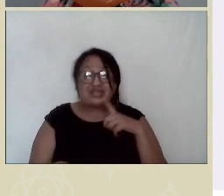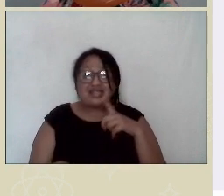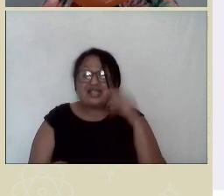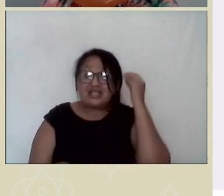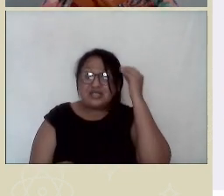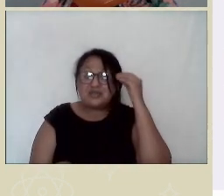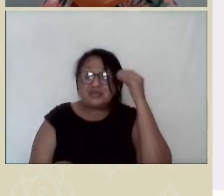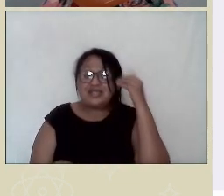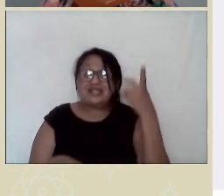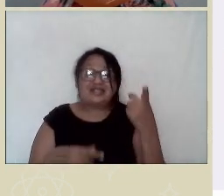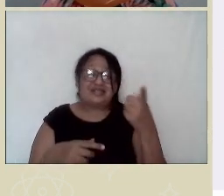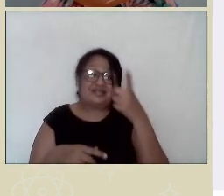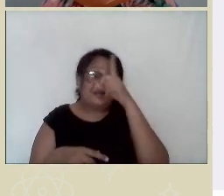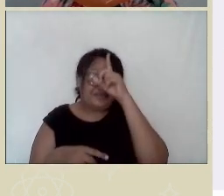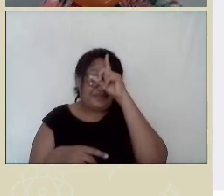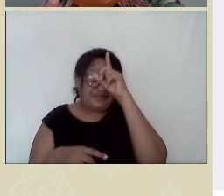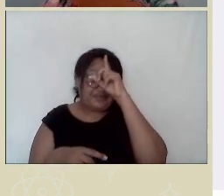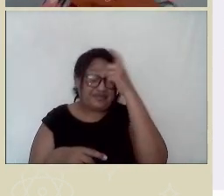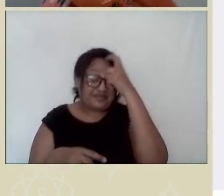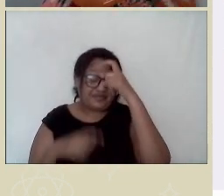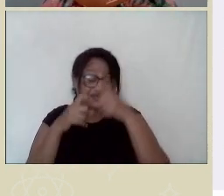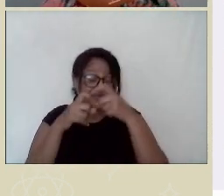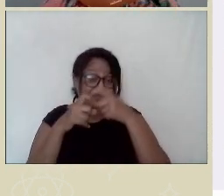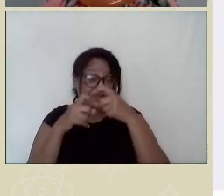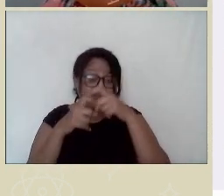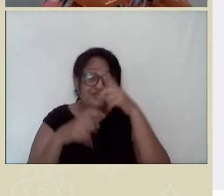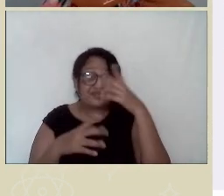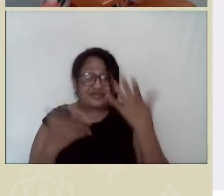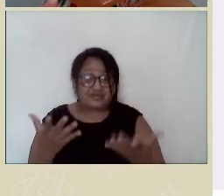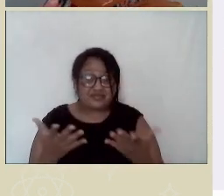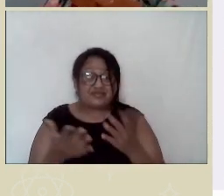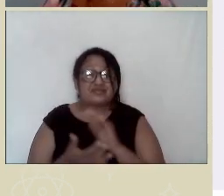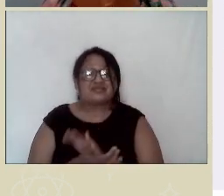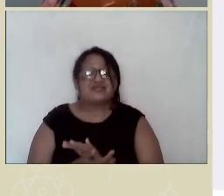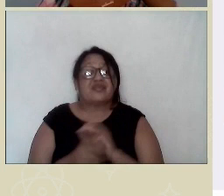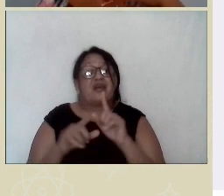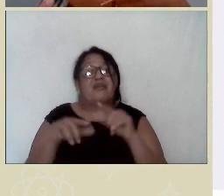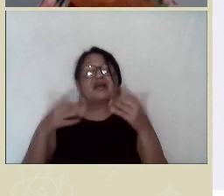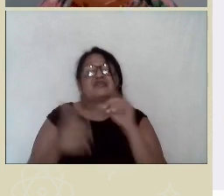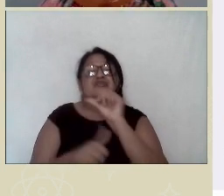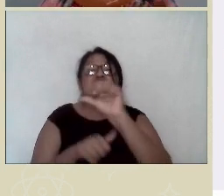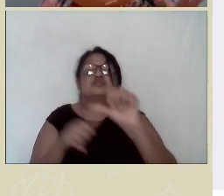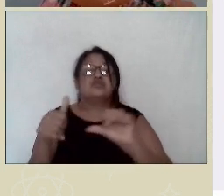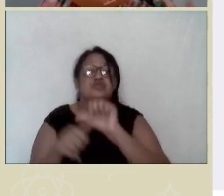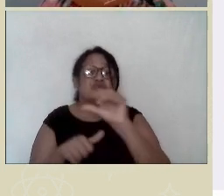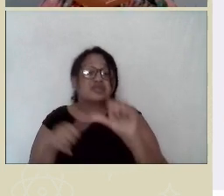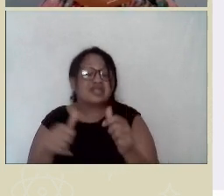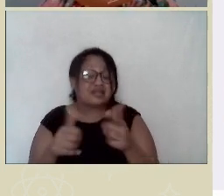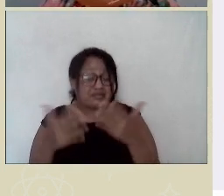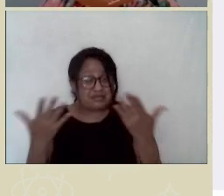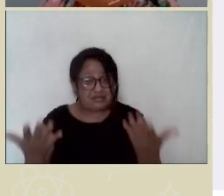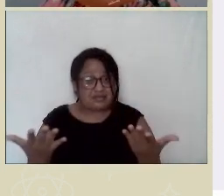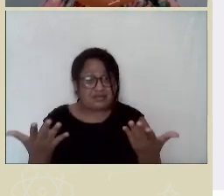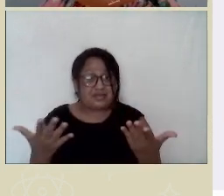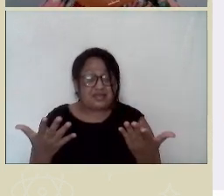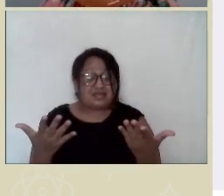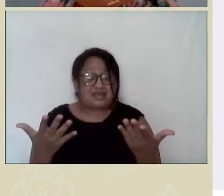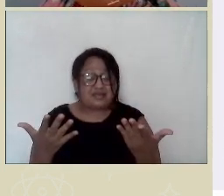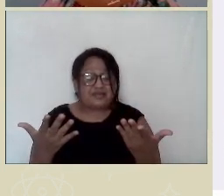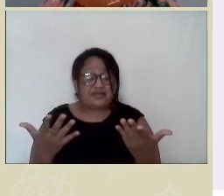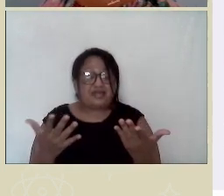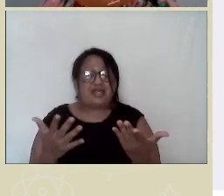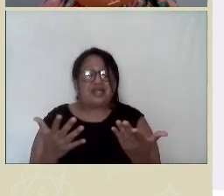plataformas de meios sociais para tergiversar né para mudar trocar né a ameaça